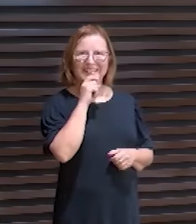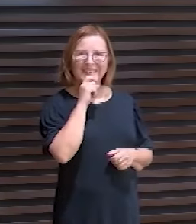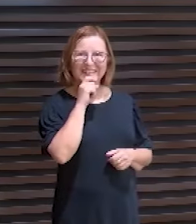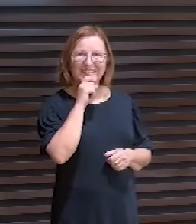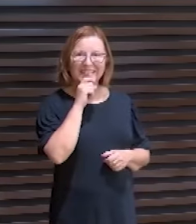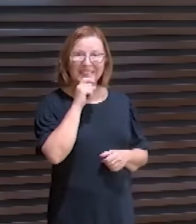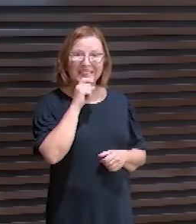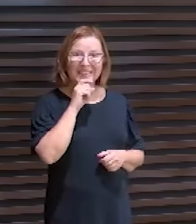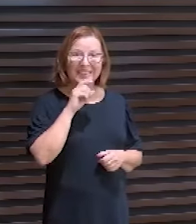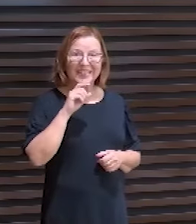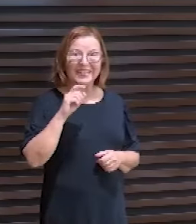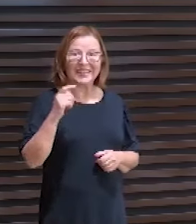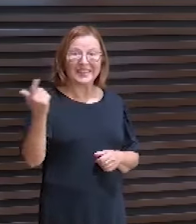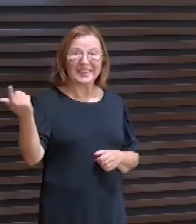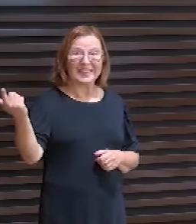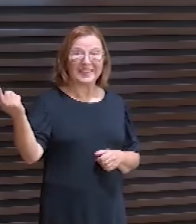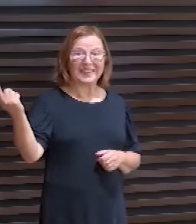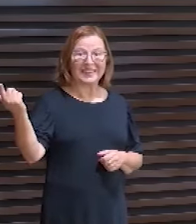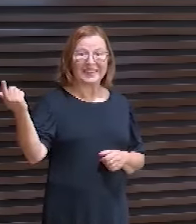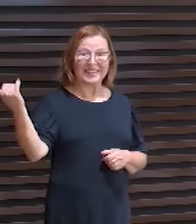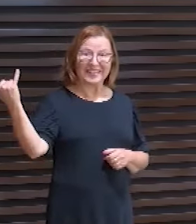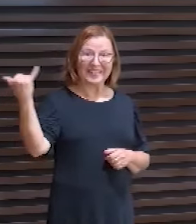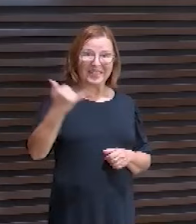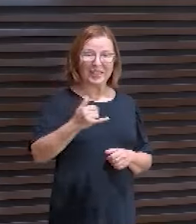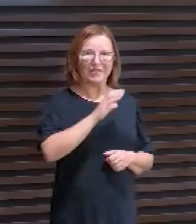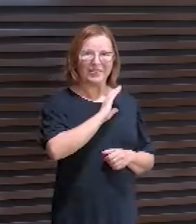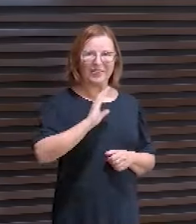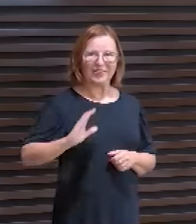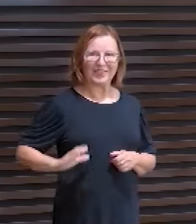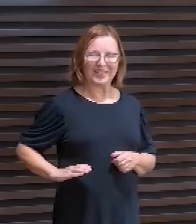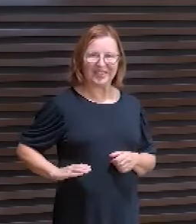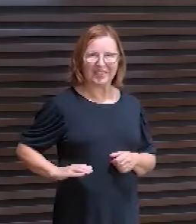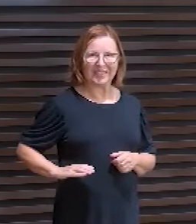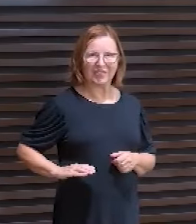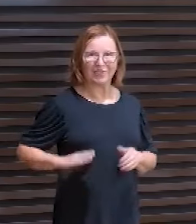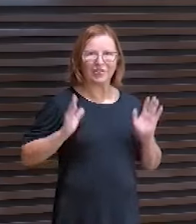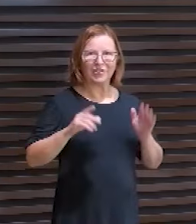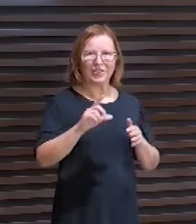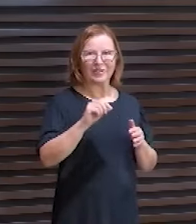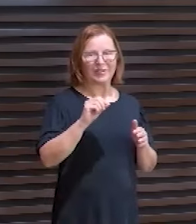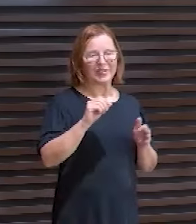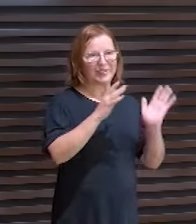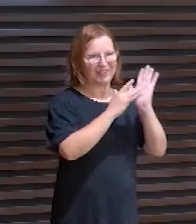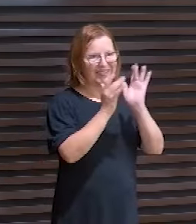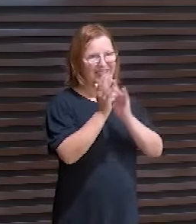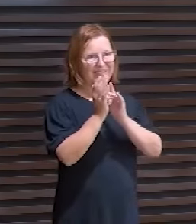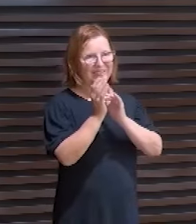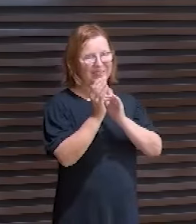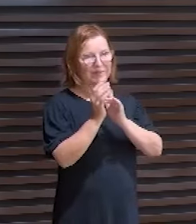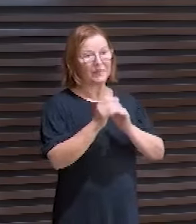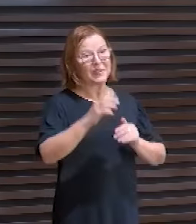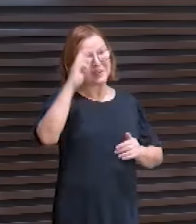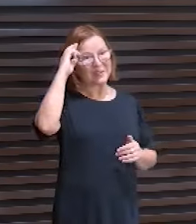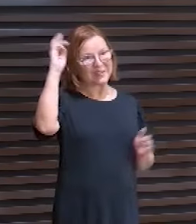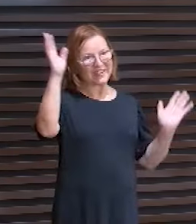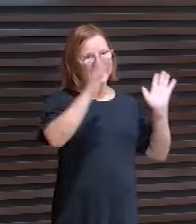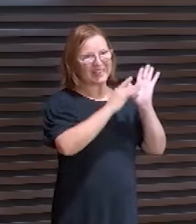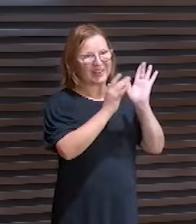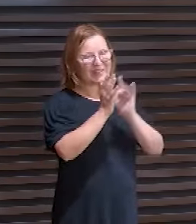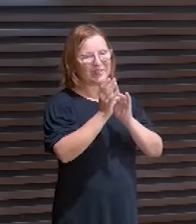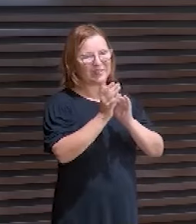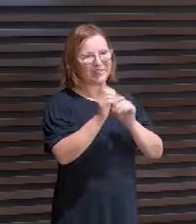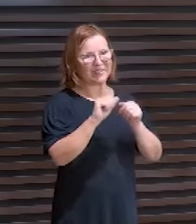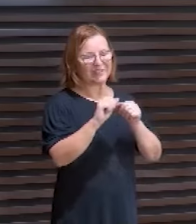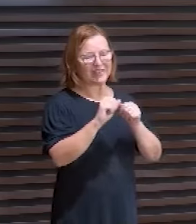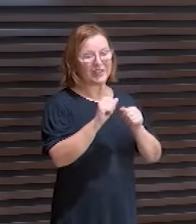que já foi designado Jesus que o senhor que o Senhor Jesus leve você e